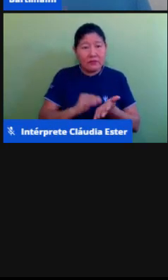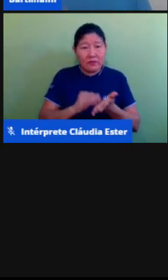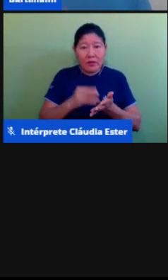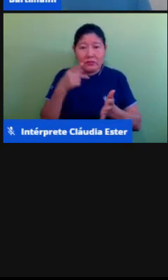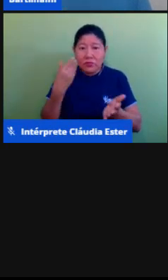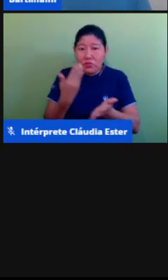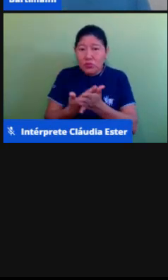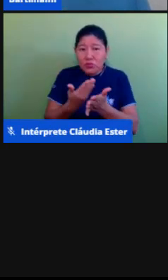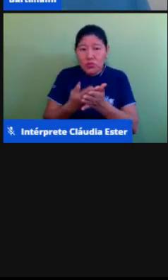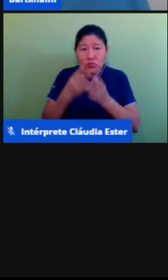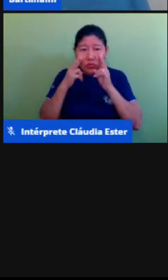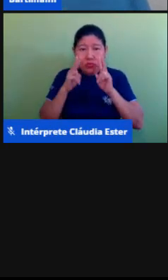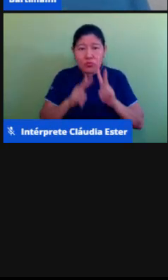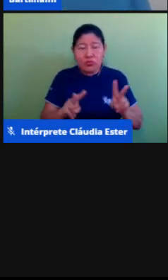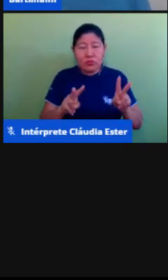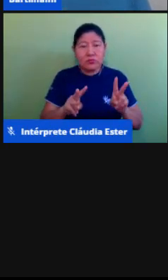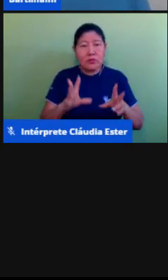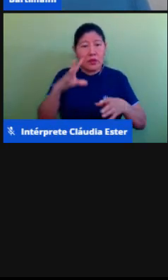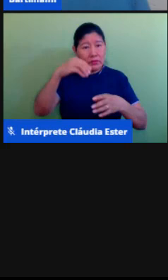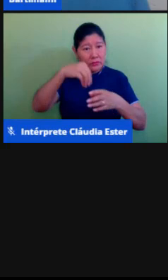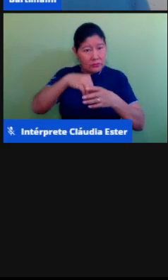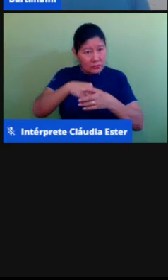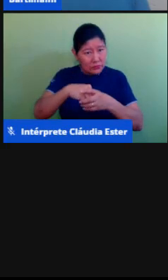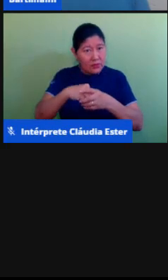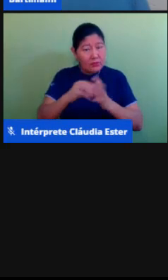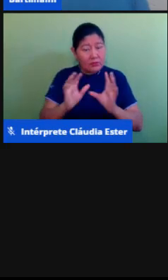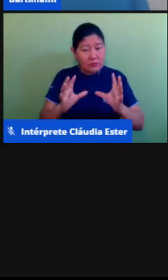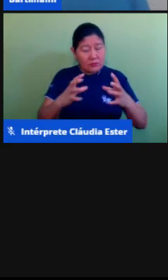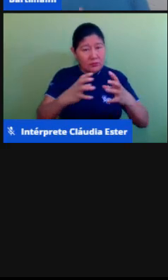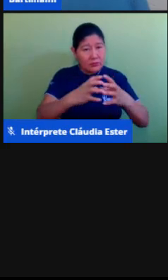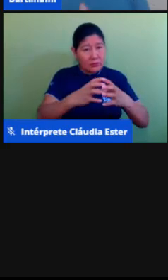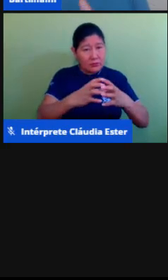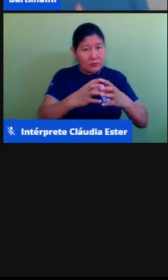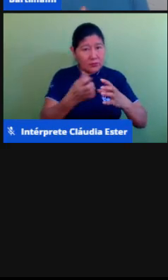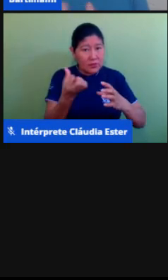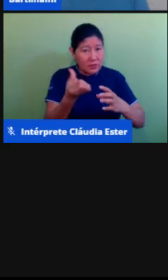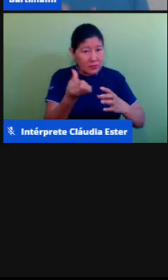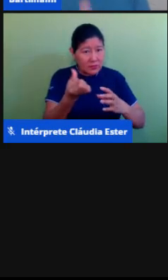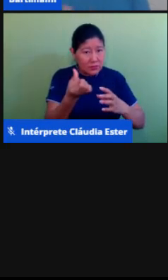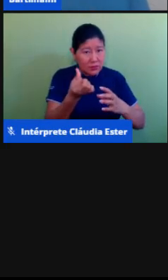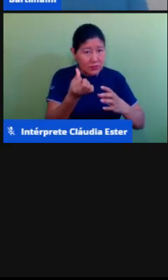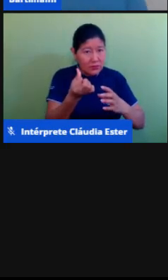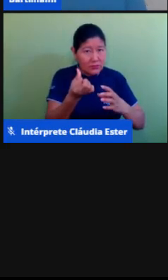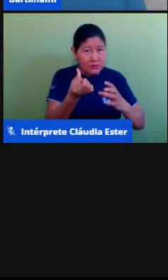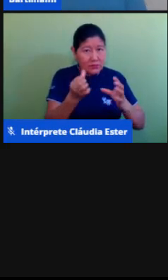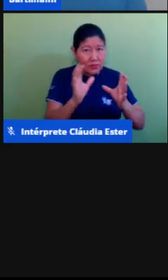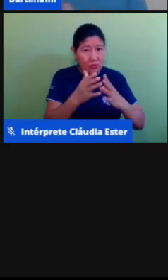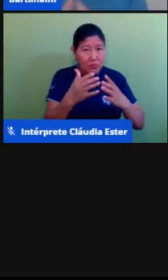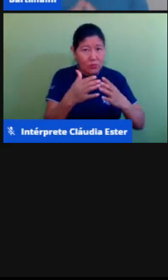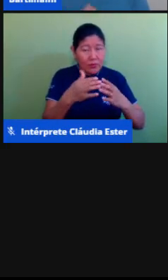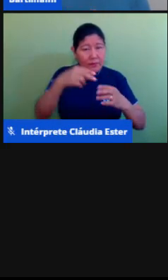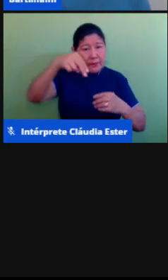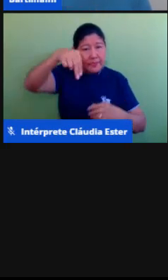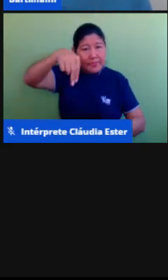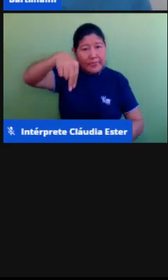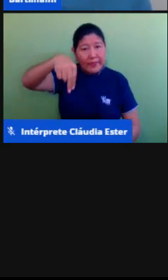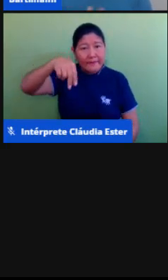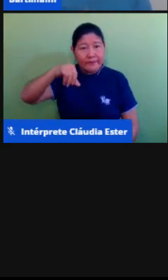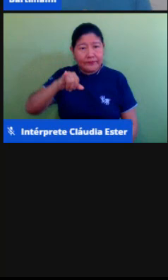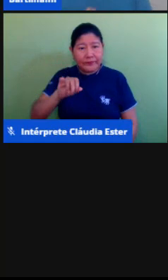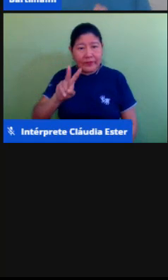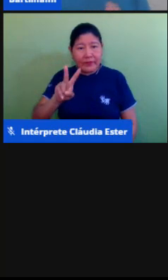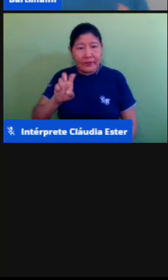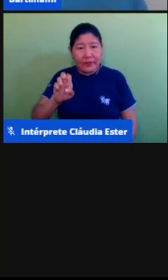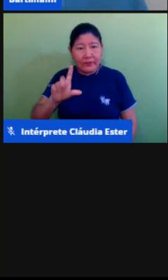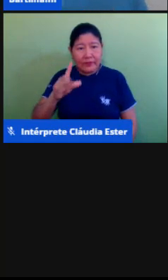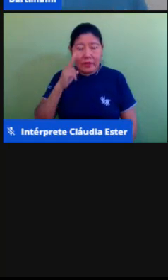6 classes, você pode ter subdivisões. Por exemplo, dentro do nível 1, floresta, eu posso ter uma divisão